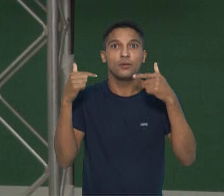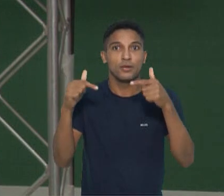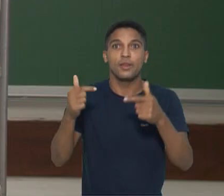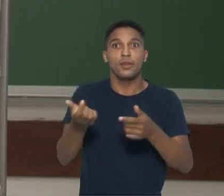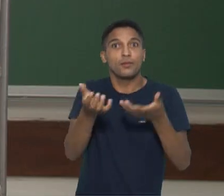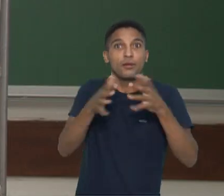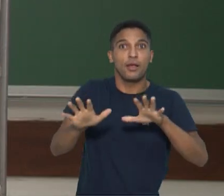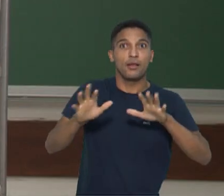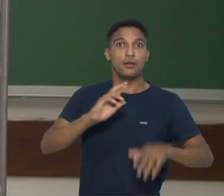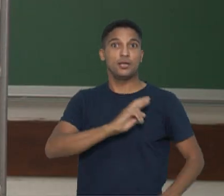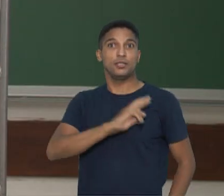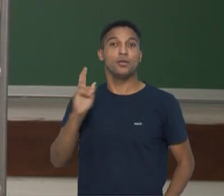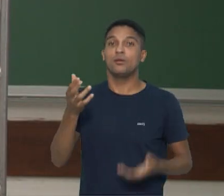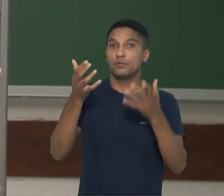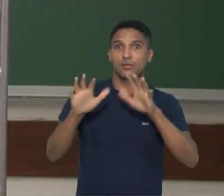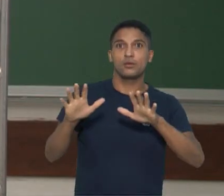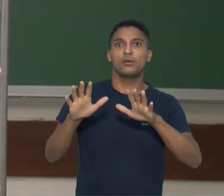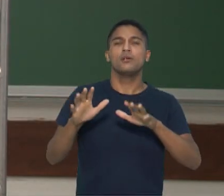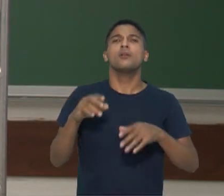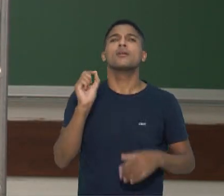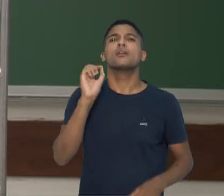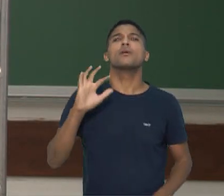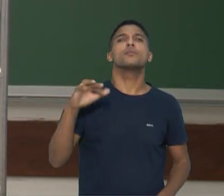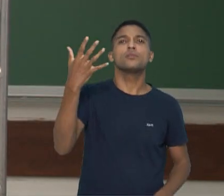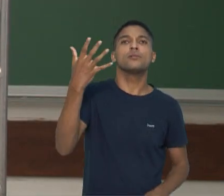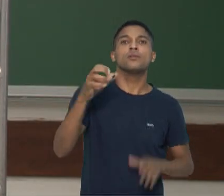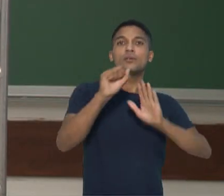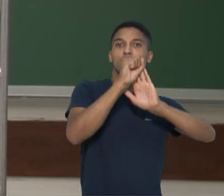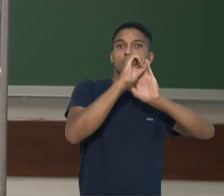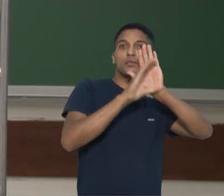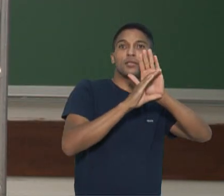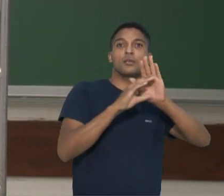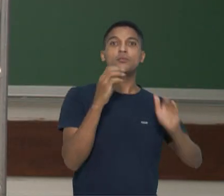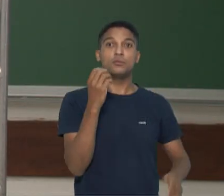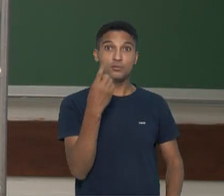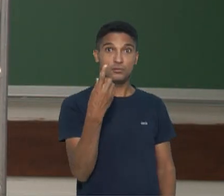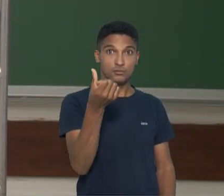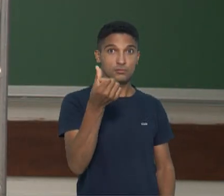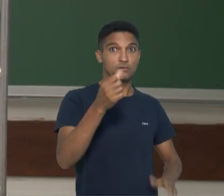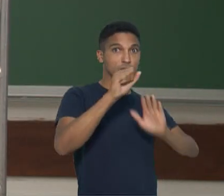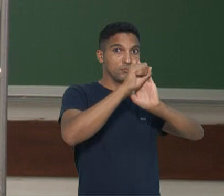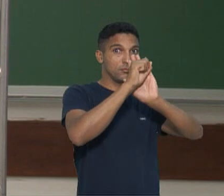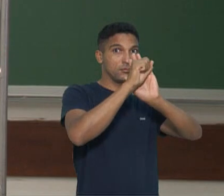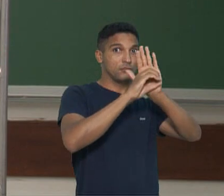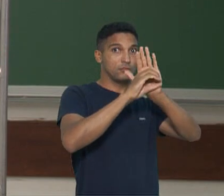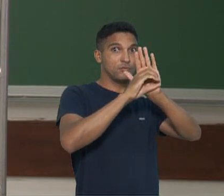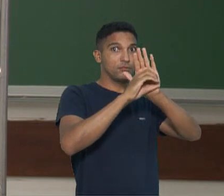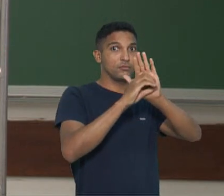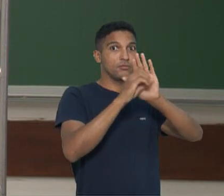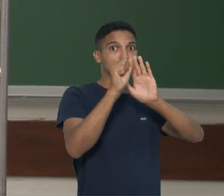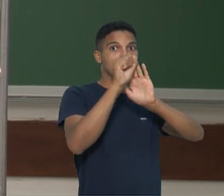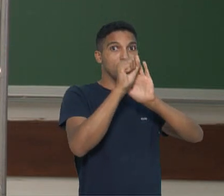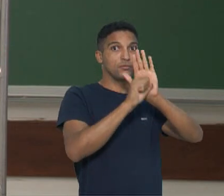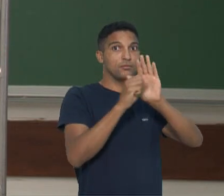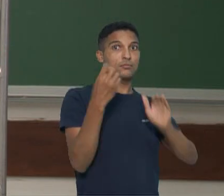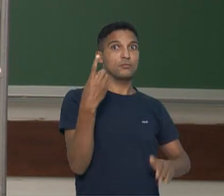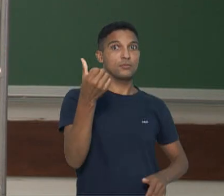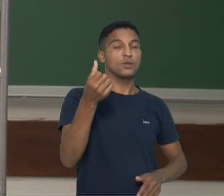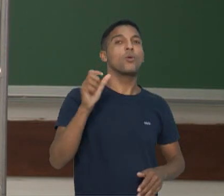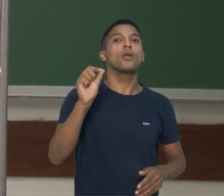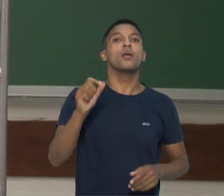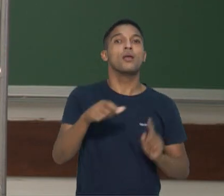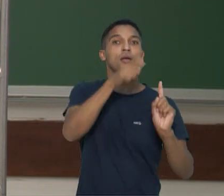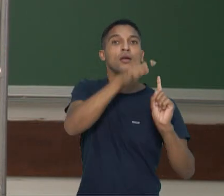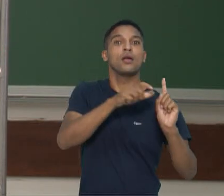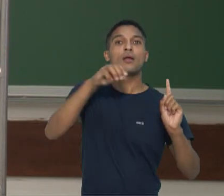o que aconteceu lá no século XVI? Eu acredito que vocês já tenham ouvido falar, né, sobre o Martinho Lutero, que foi ali o rompimento que ele